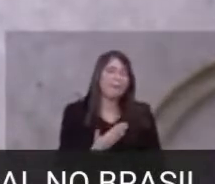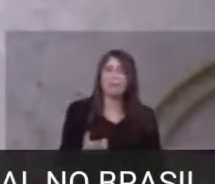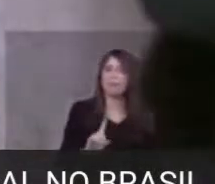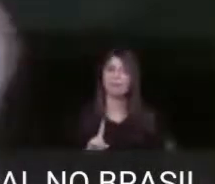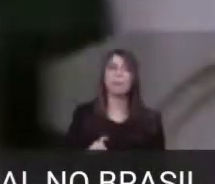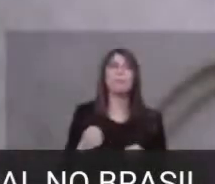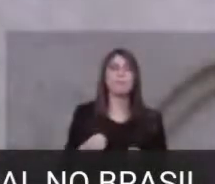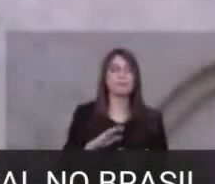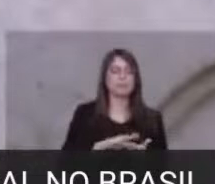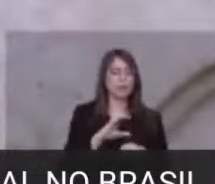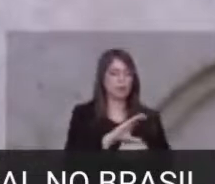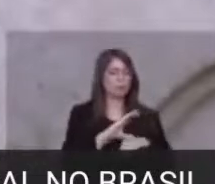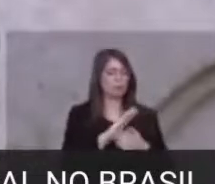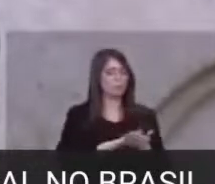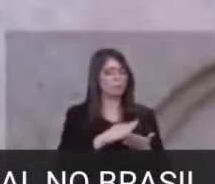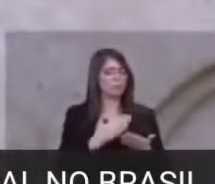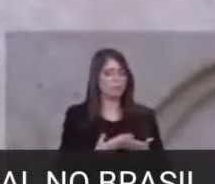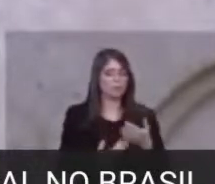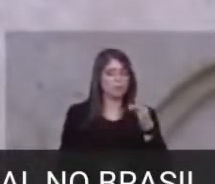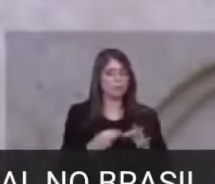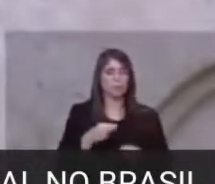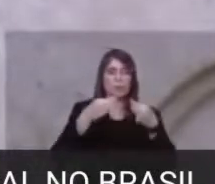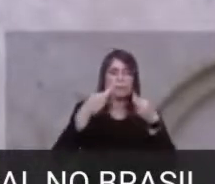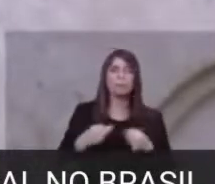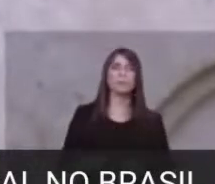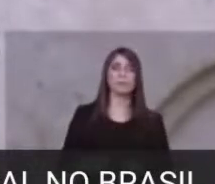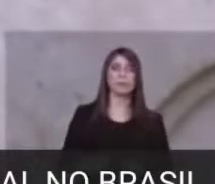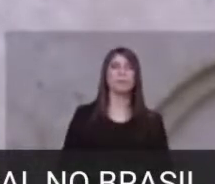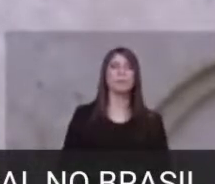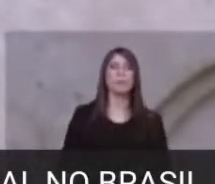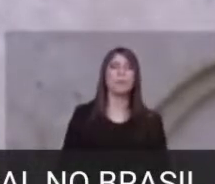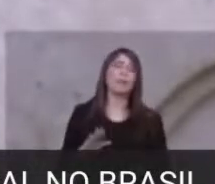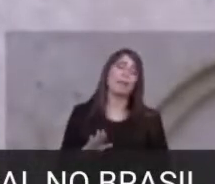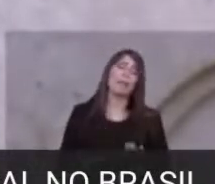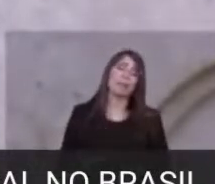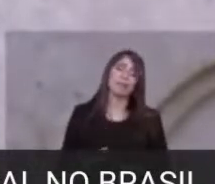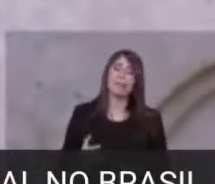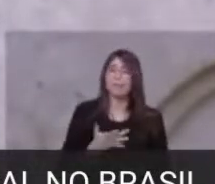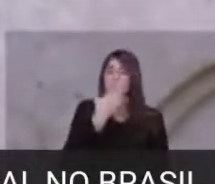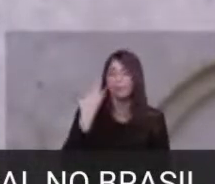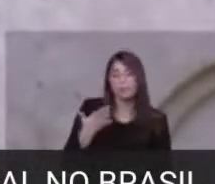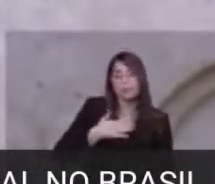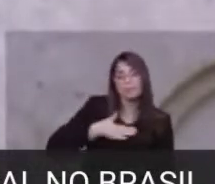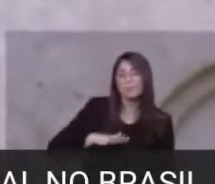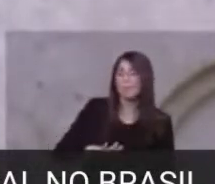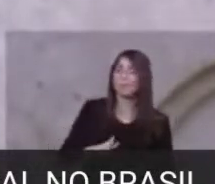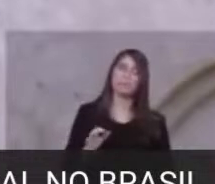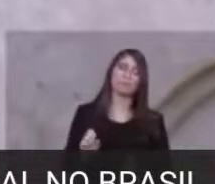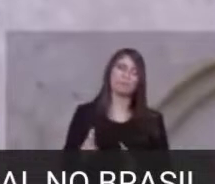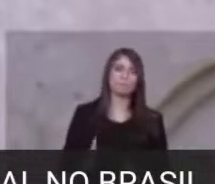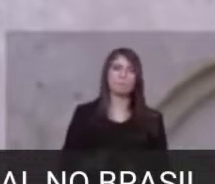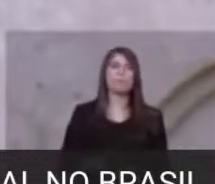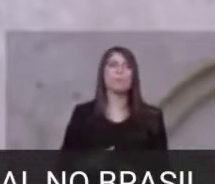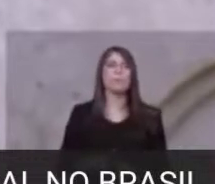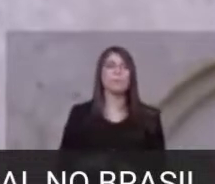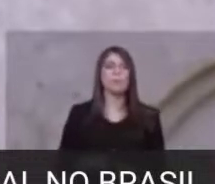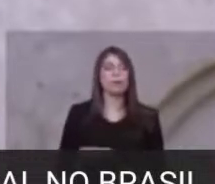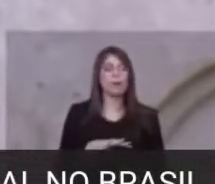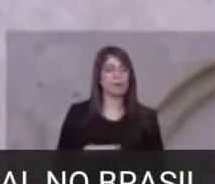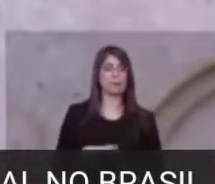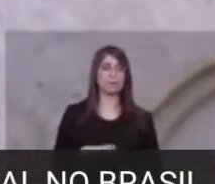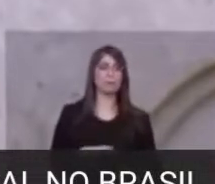Tá. Interpretar a Constituição é fazer a coisa Tá certa, bom. mesmo quando haja insatisfações. Porque assim